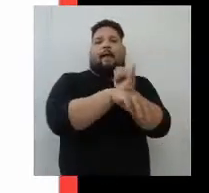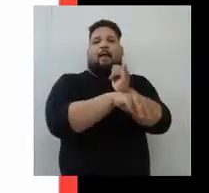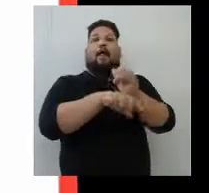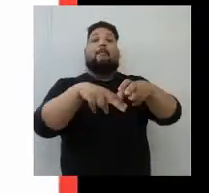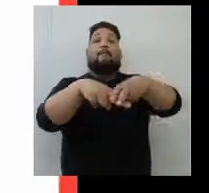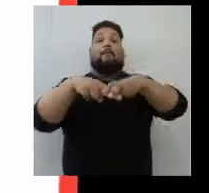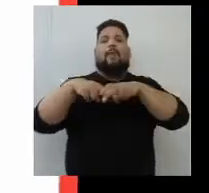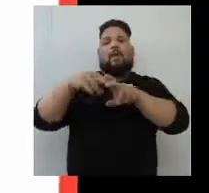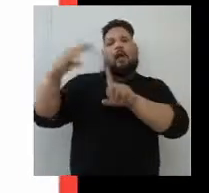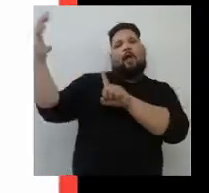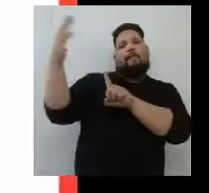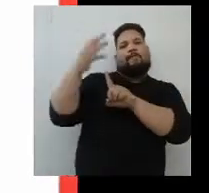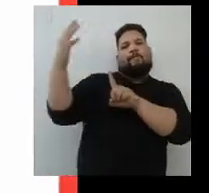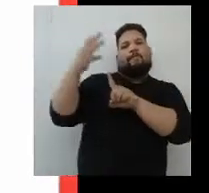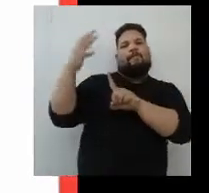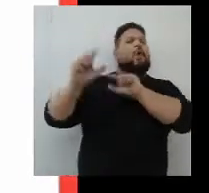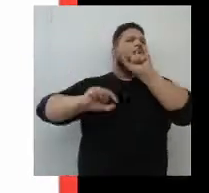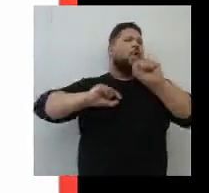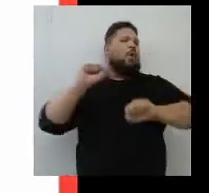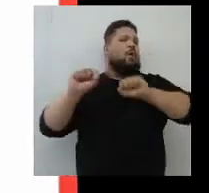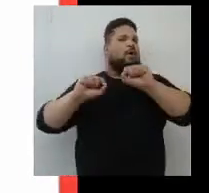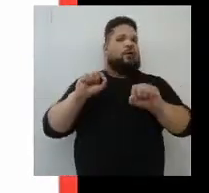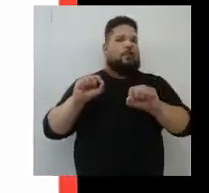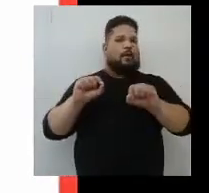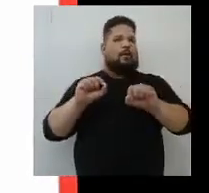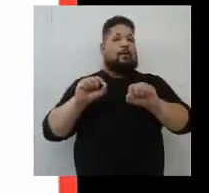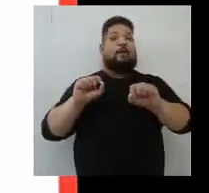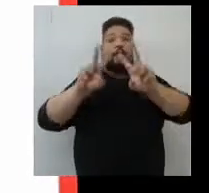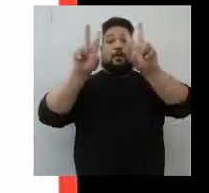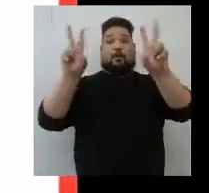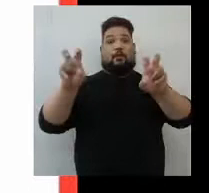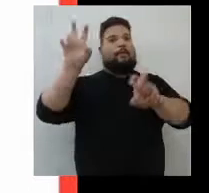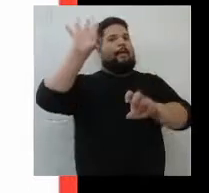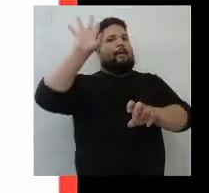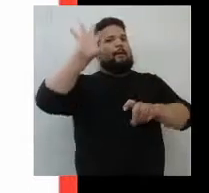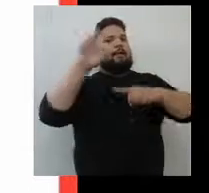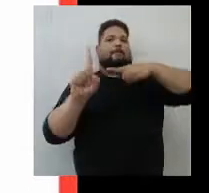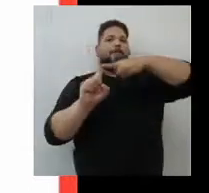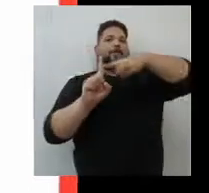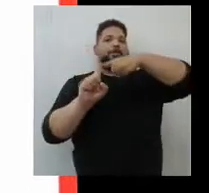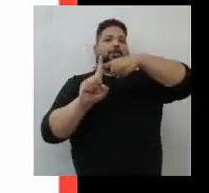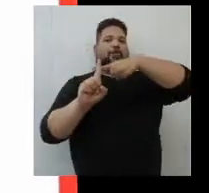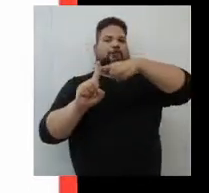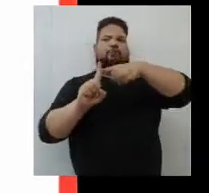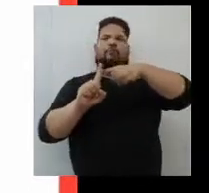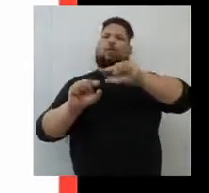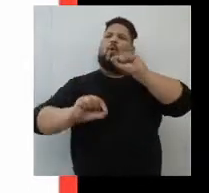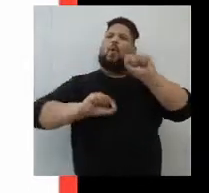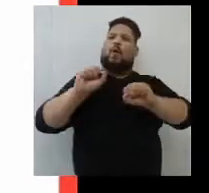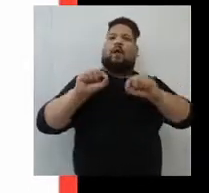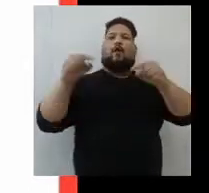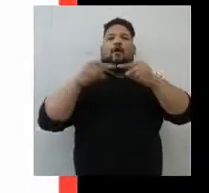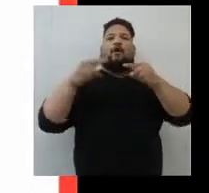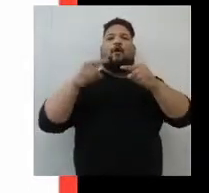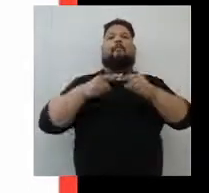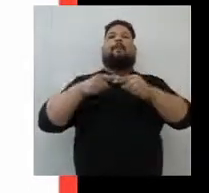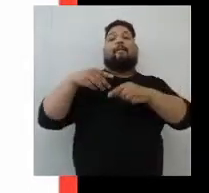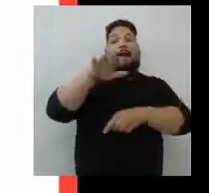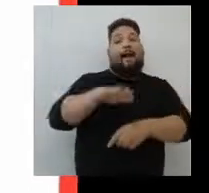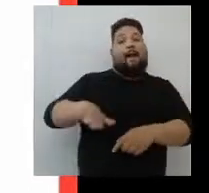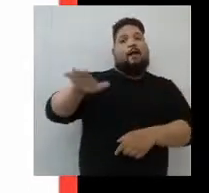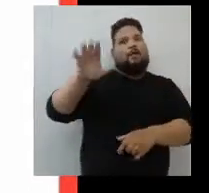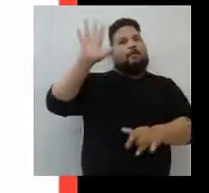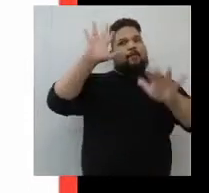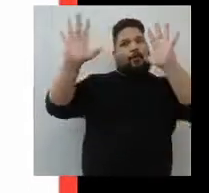crescente influência do positivismo. O positivismo foi uma escola filosófica que já estava morrendo lá